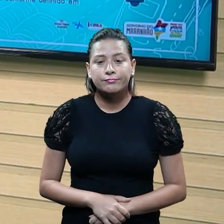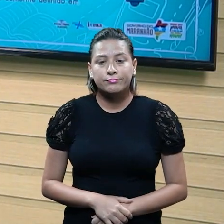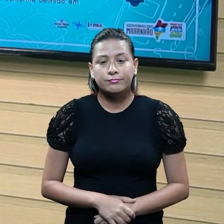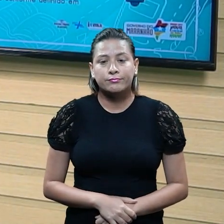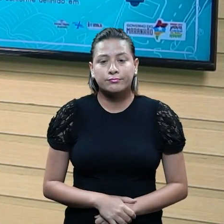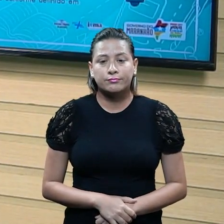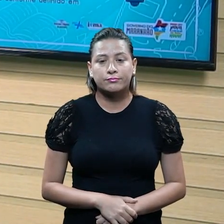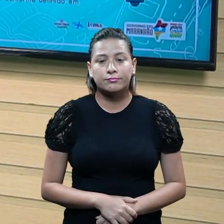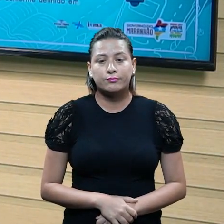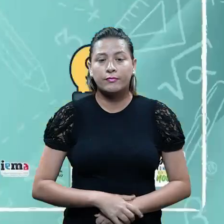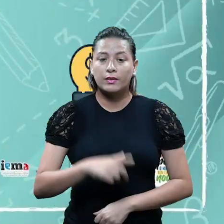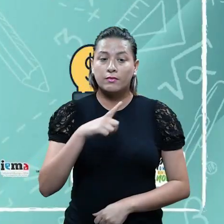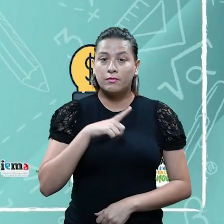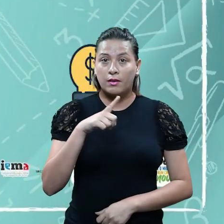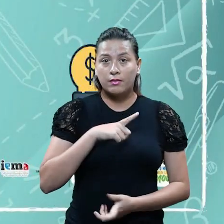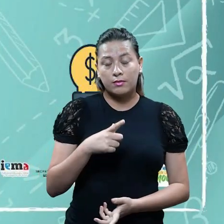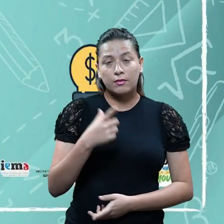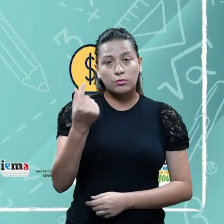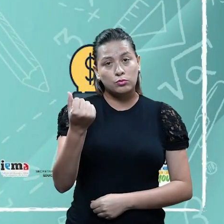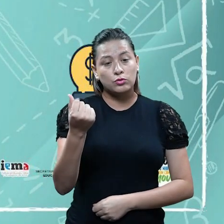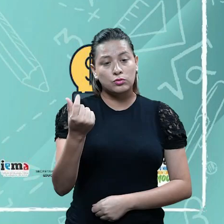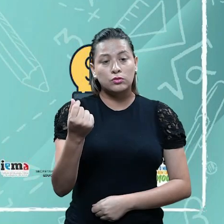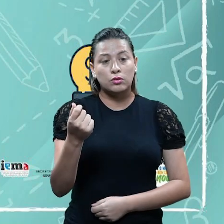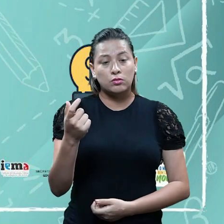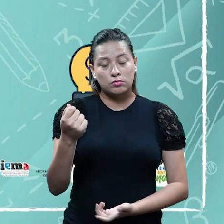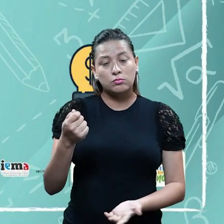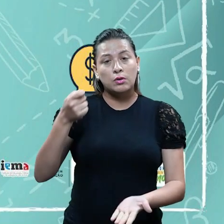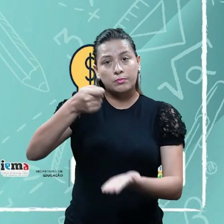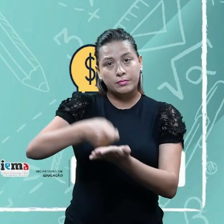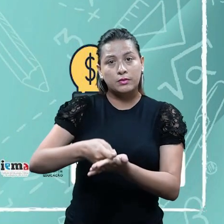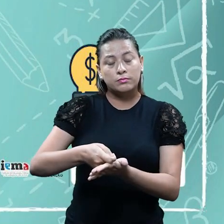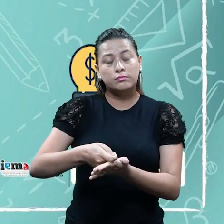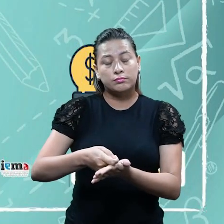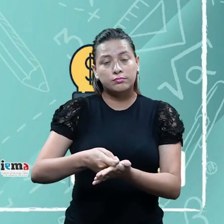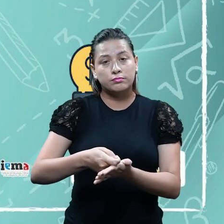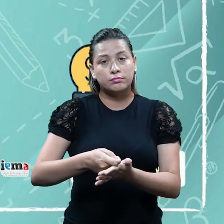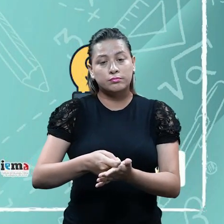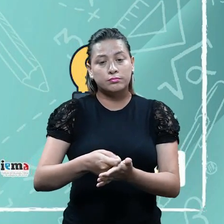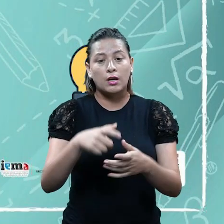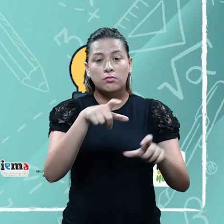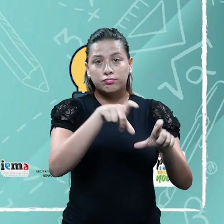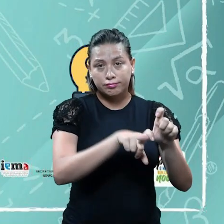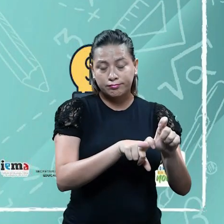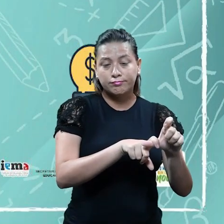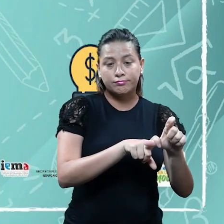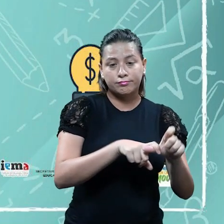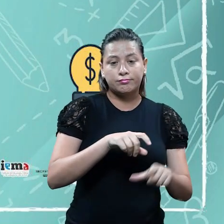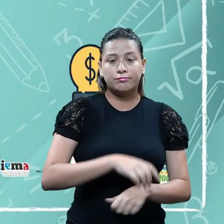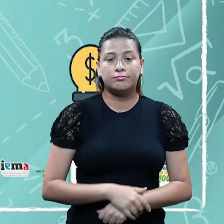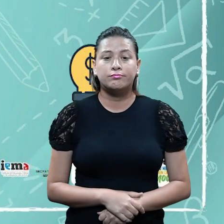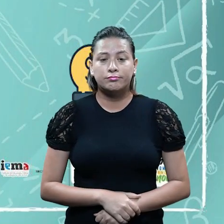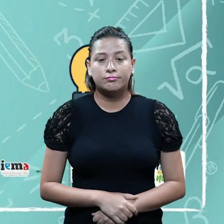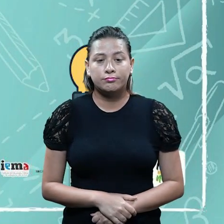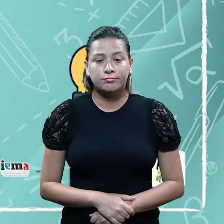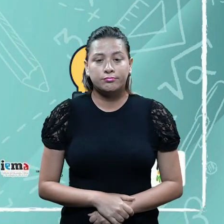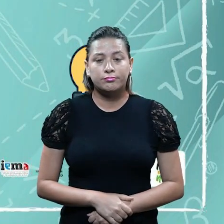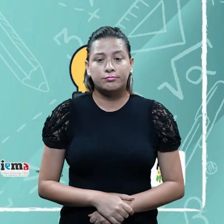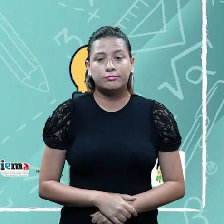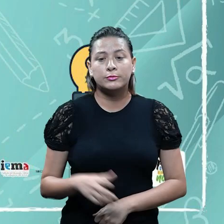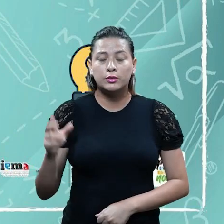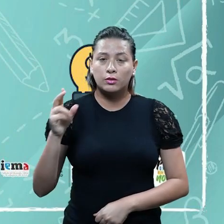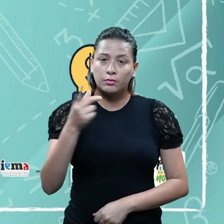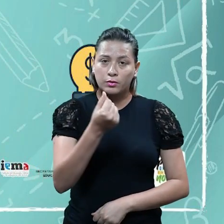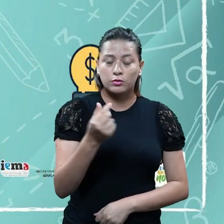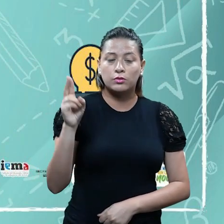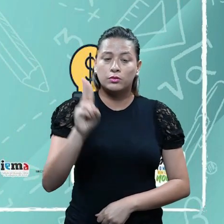vai ser gerado um gasto. Eles vão ter custo ou despesa. Então, é o decréscimo nos benefícios econômicos registrados